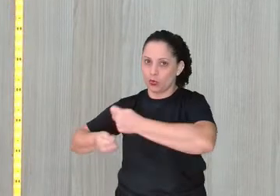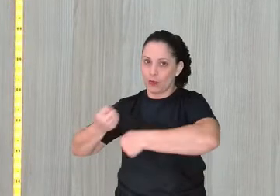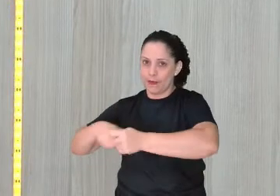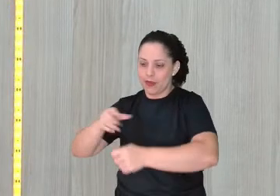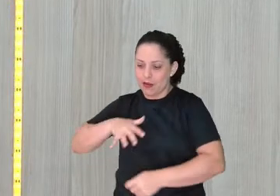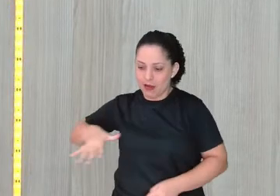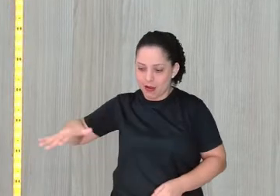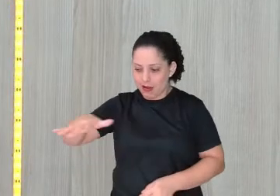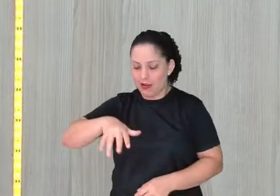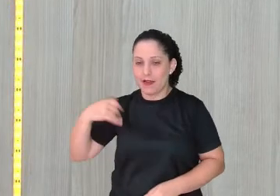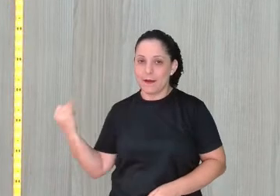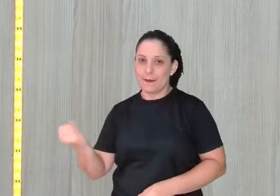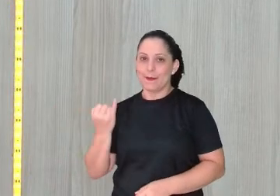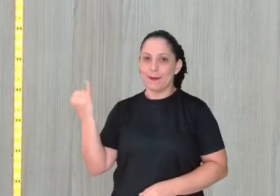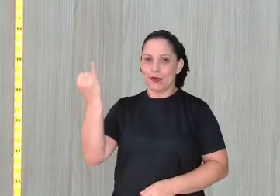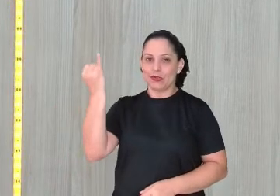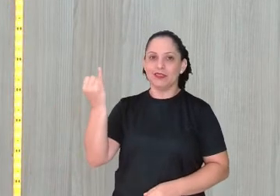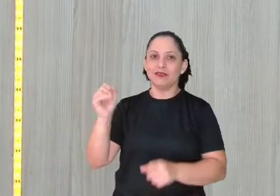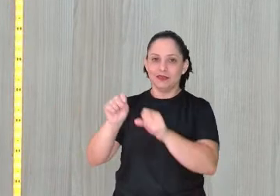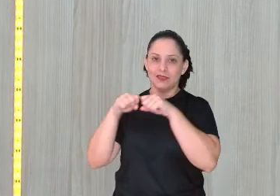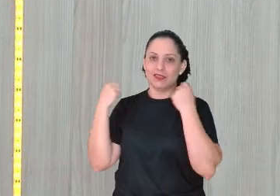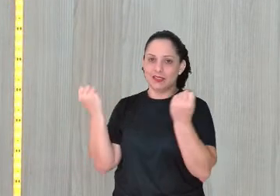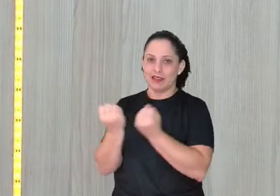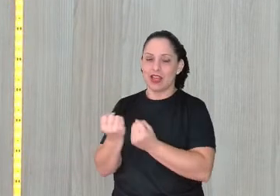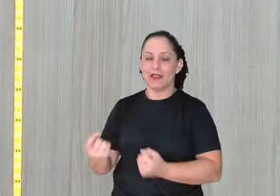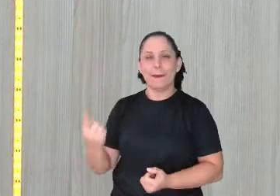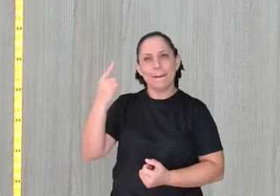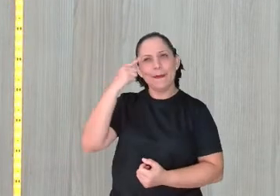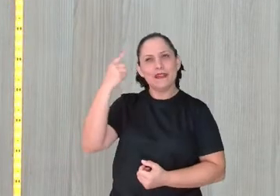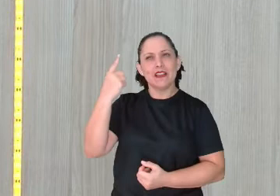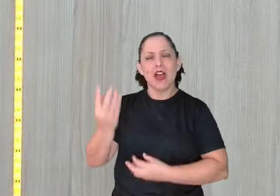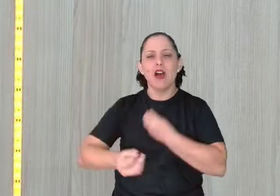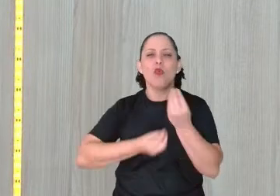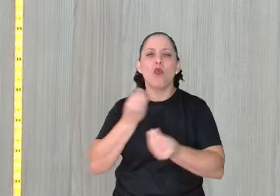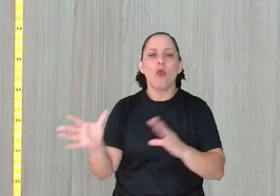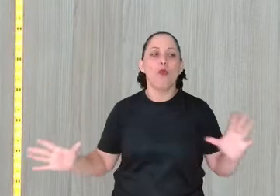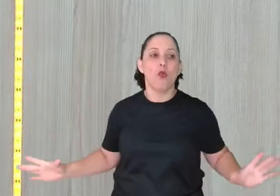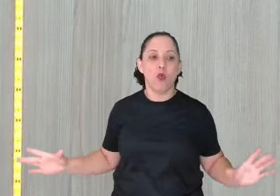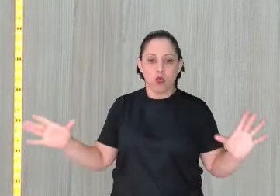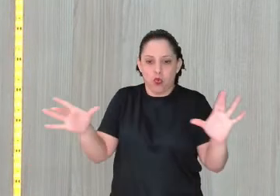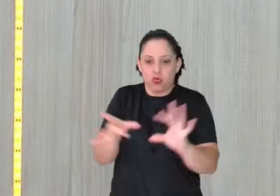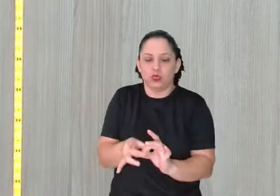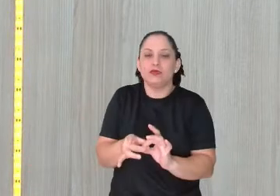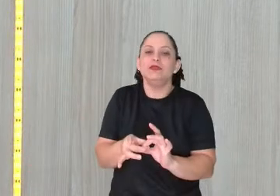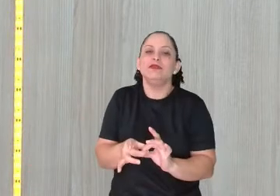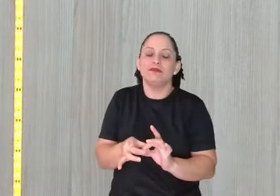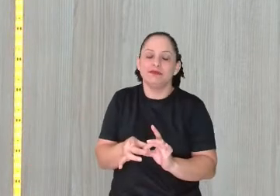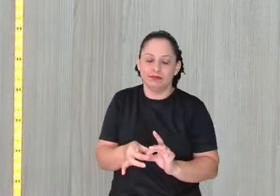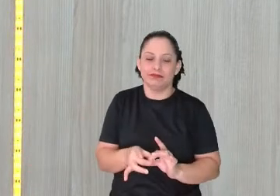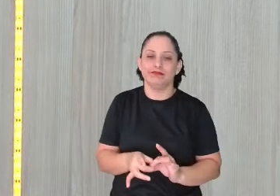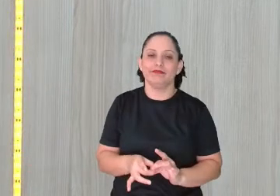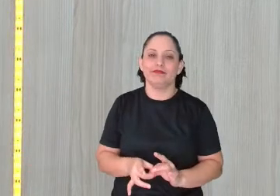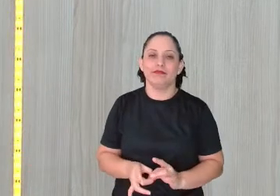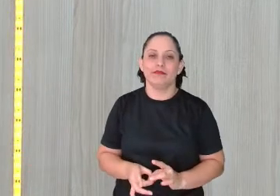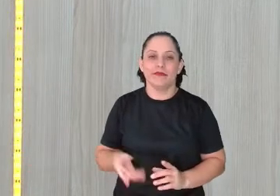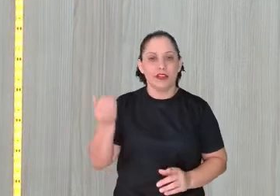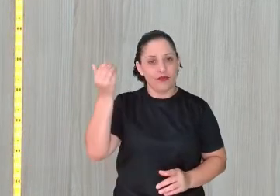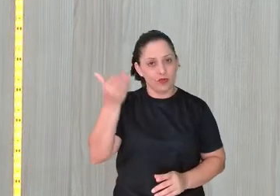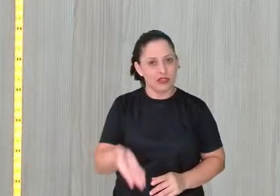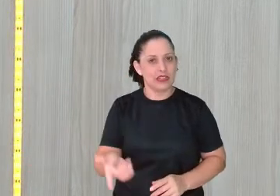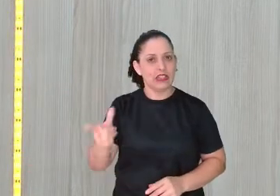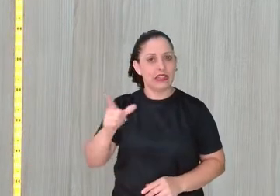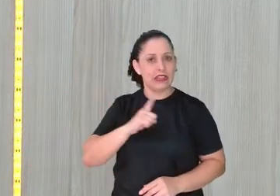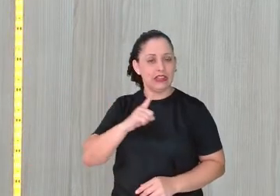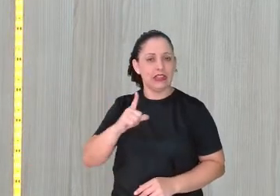setor importante da nossa sociedade e pensar nesse contexto social. Então, quando você traz uma alternativa